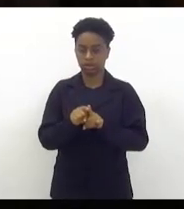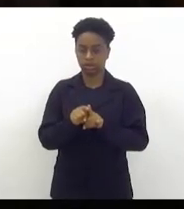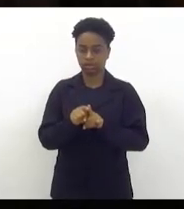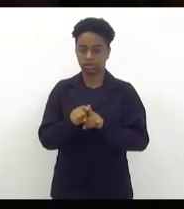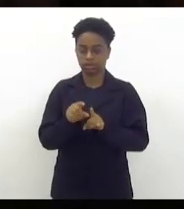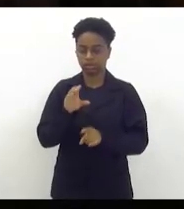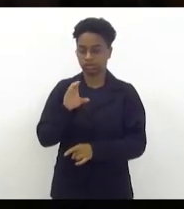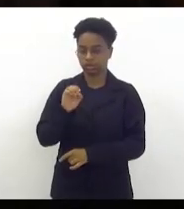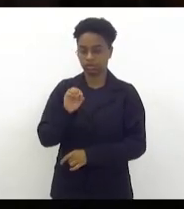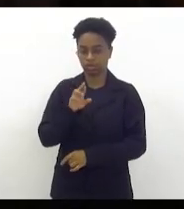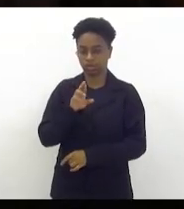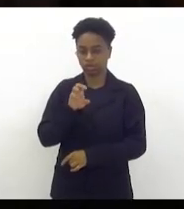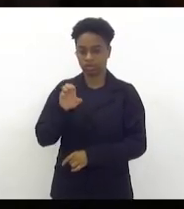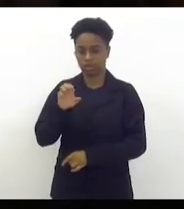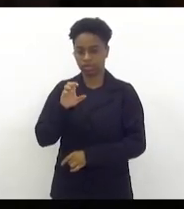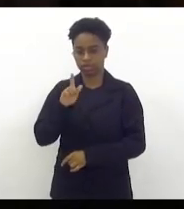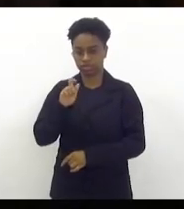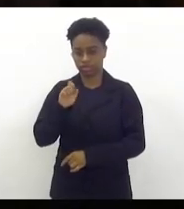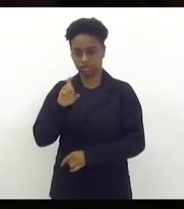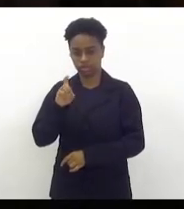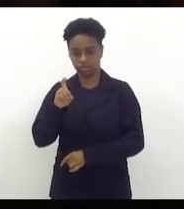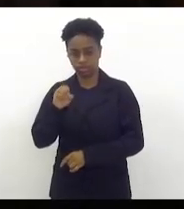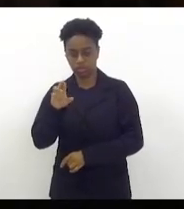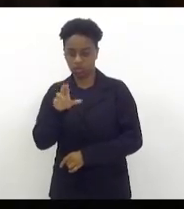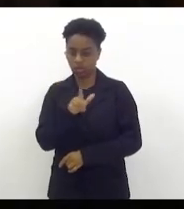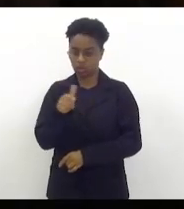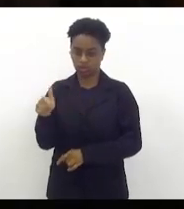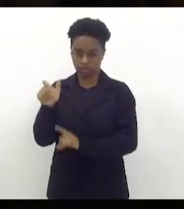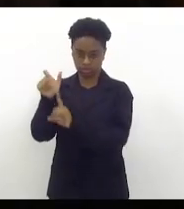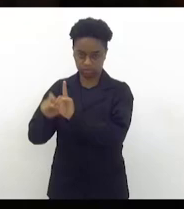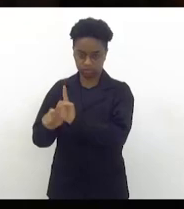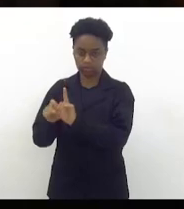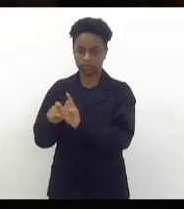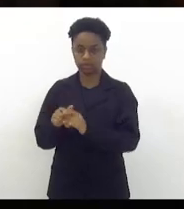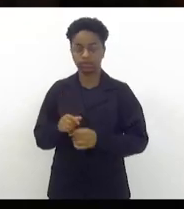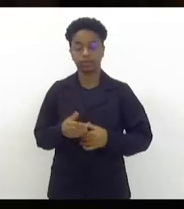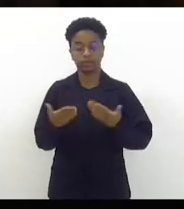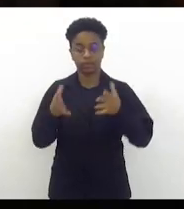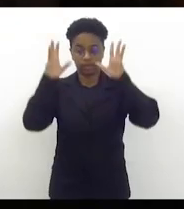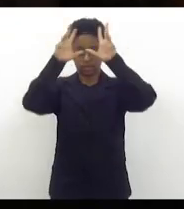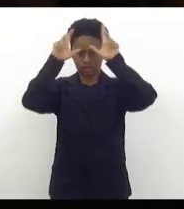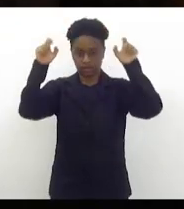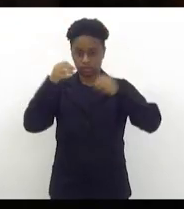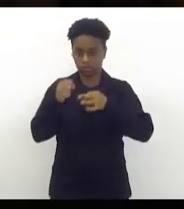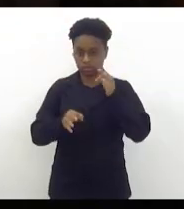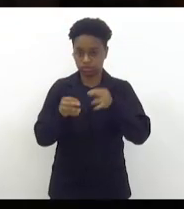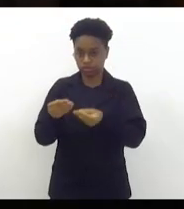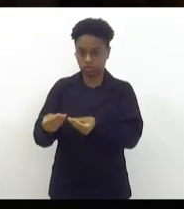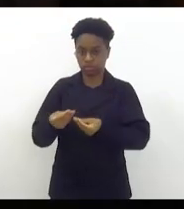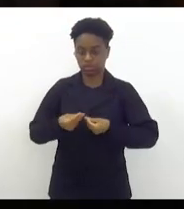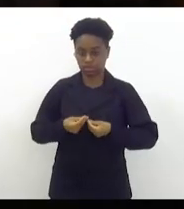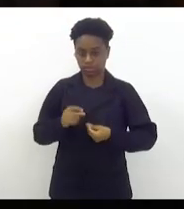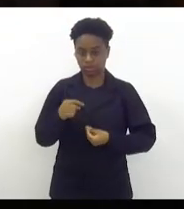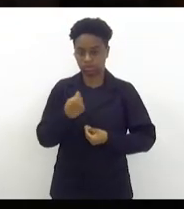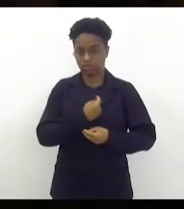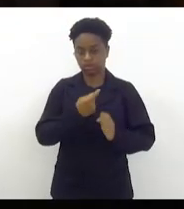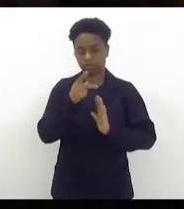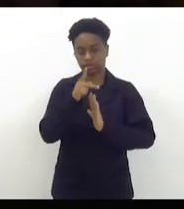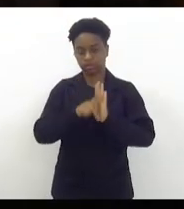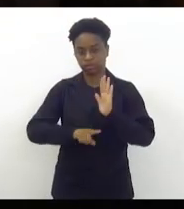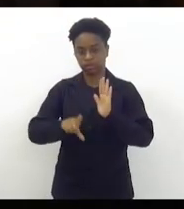desembargador Sveiter, o TJ mandou aqui para casa um projeto de